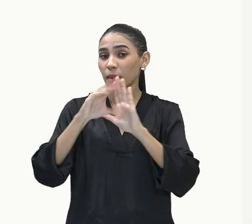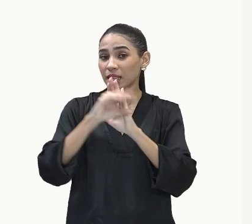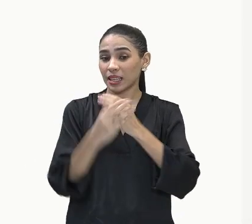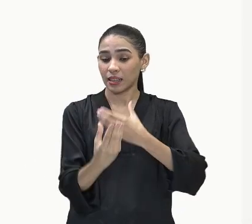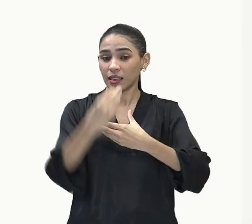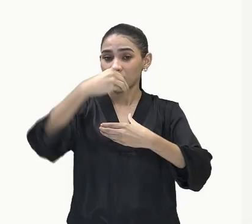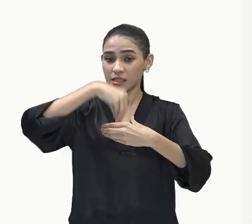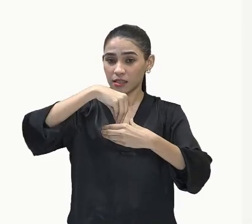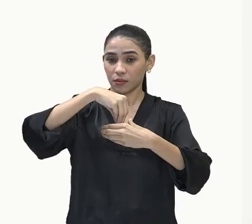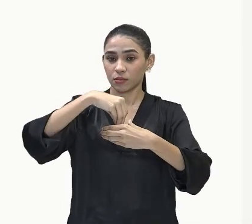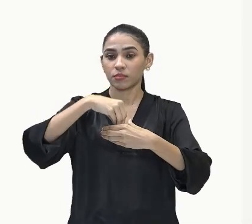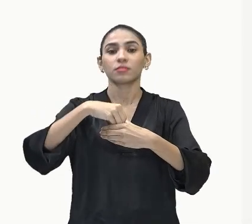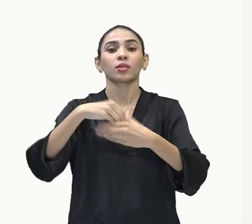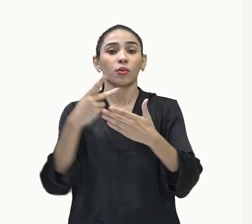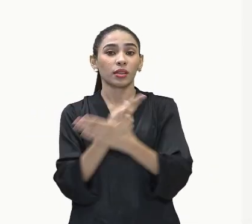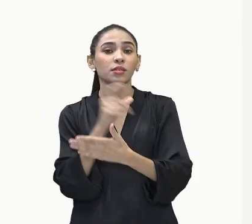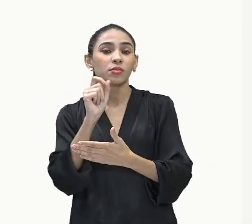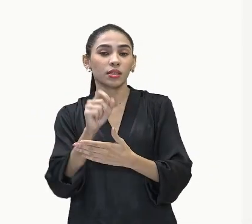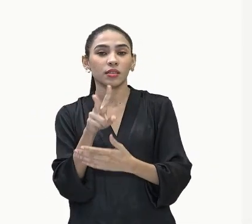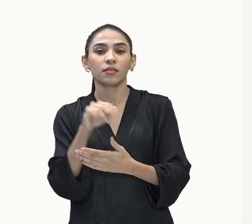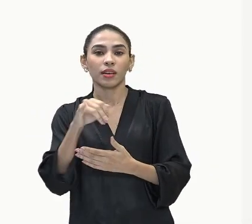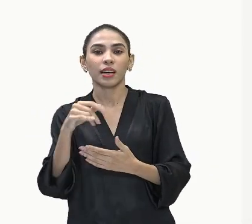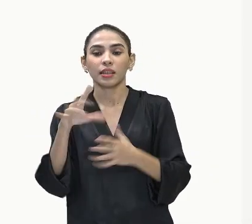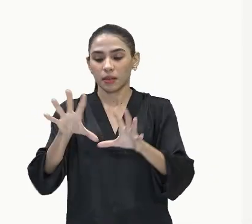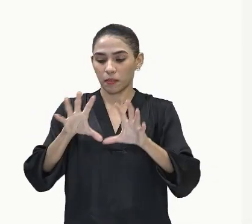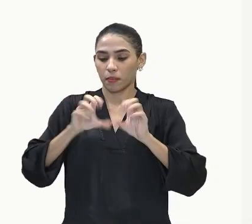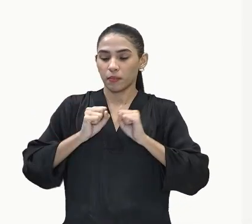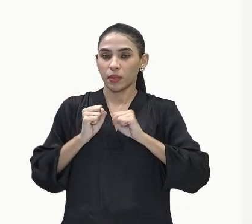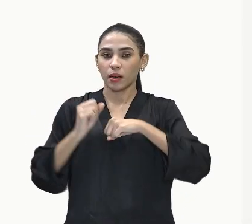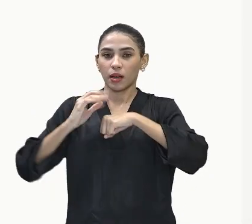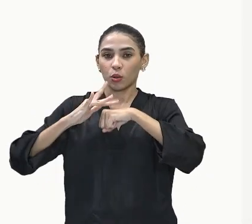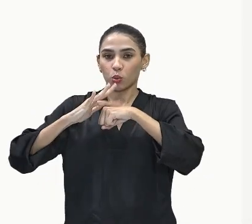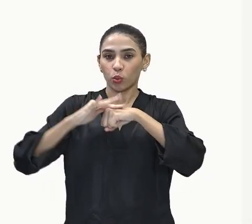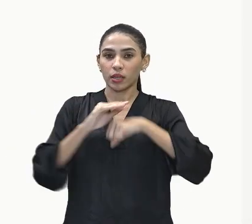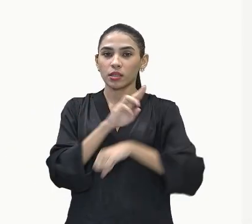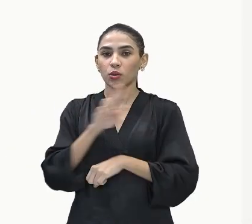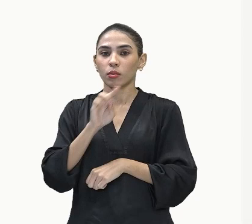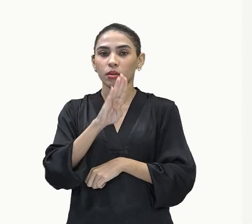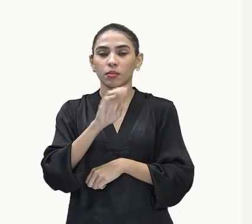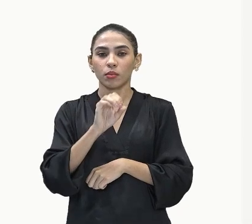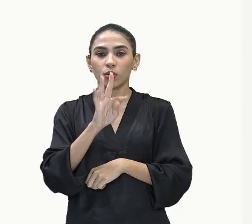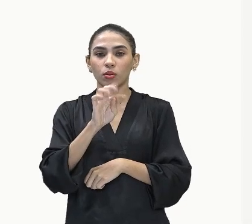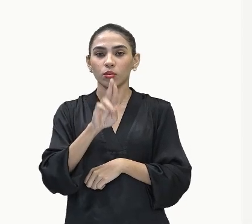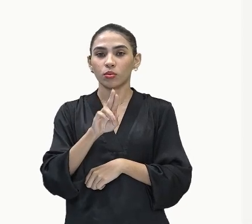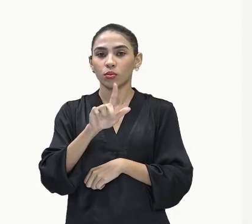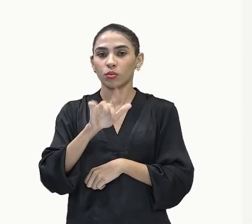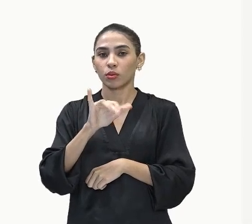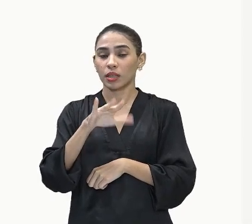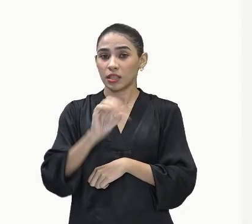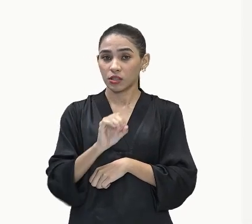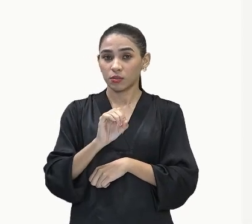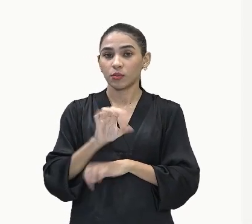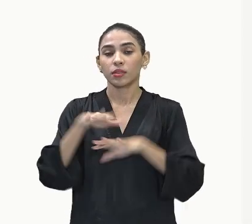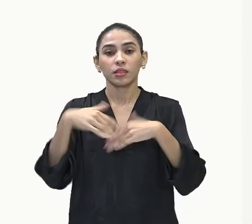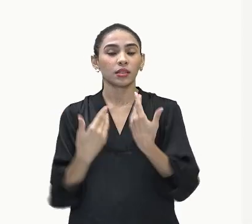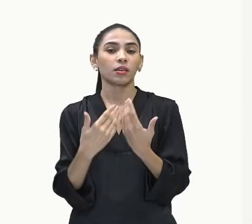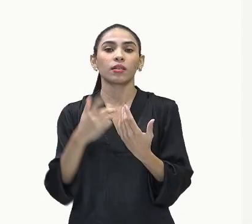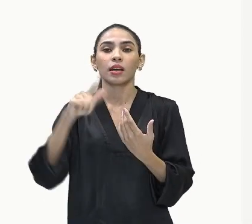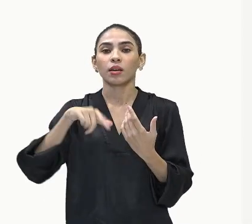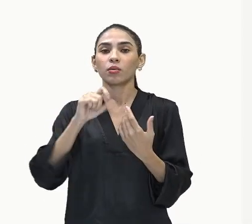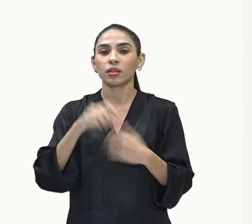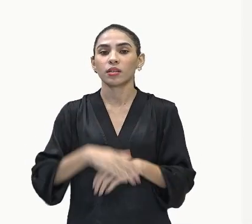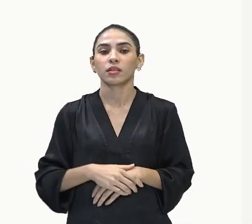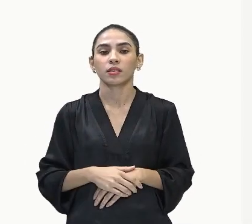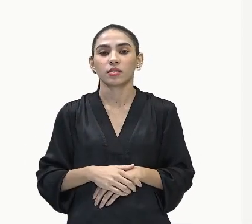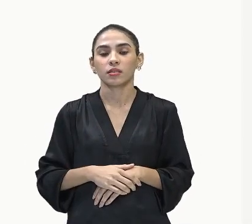bactéria ela vai ocasionar uma doença chamada de botulismo né então é a ação de uma potente